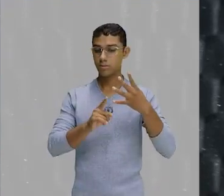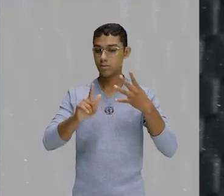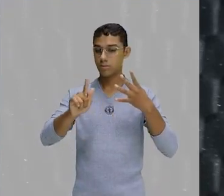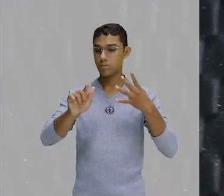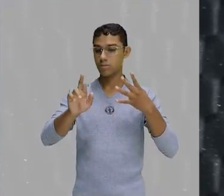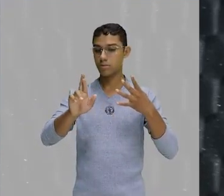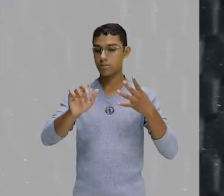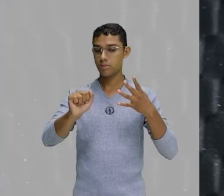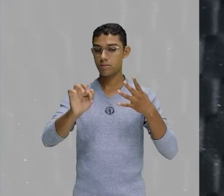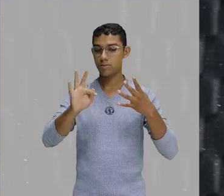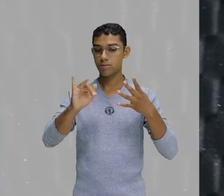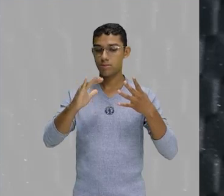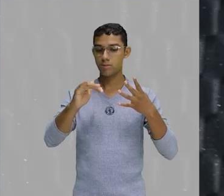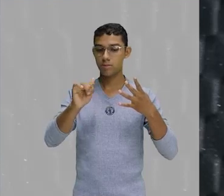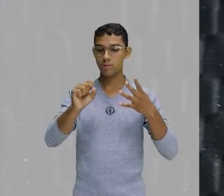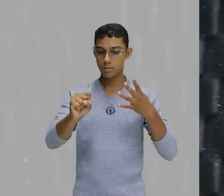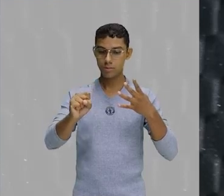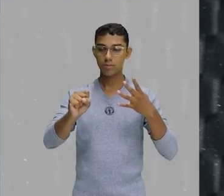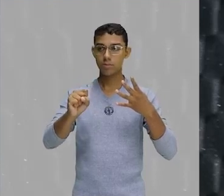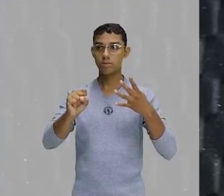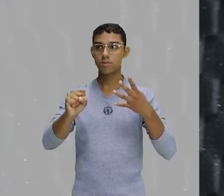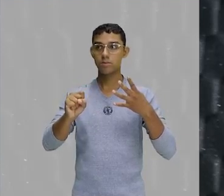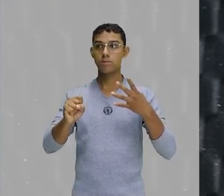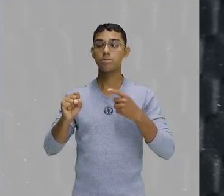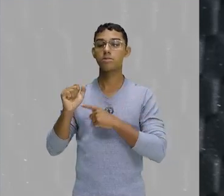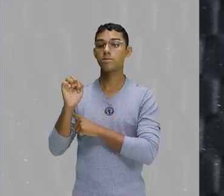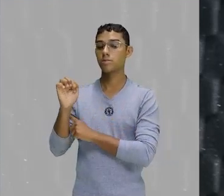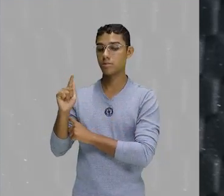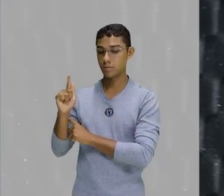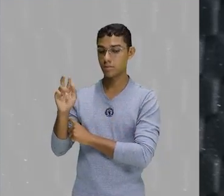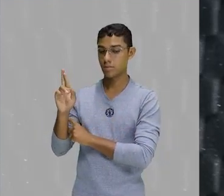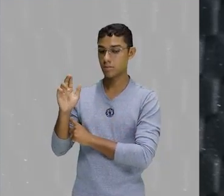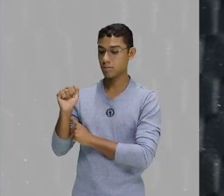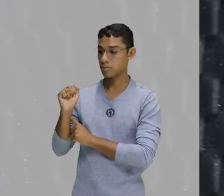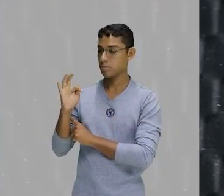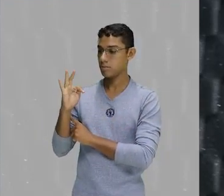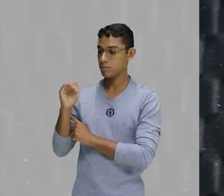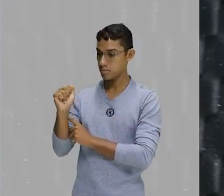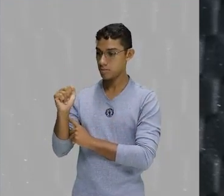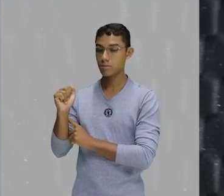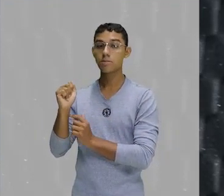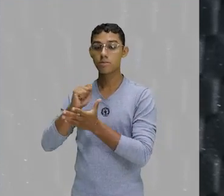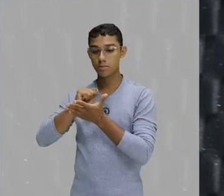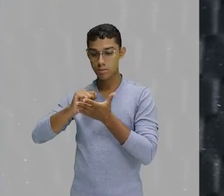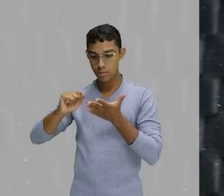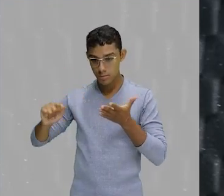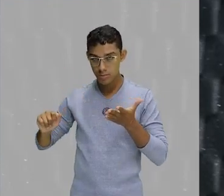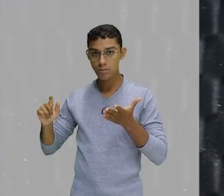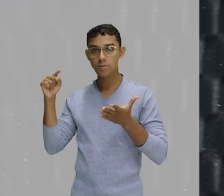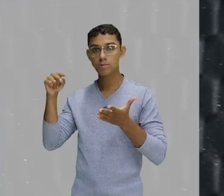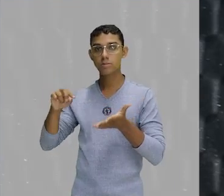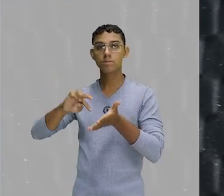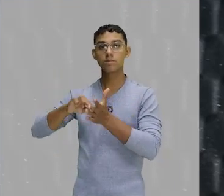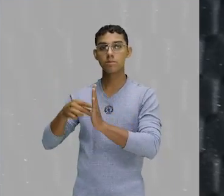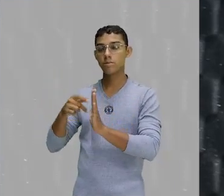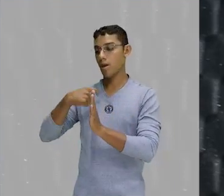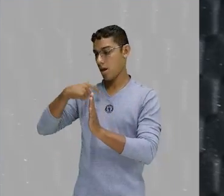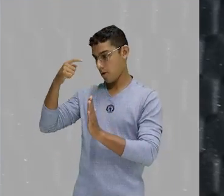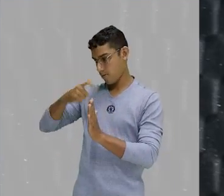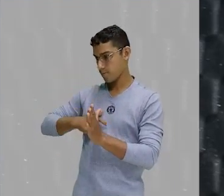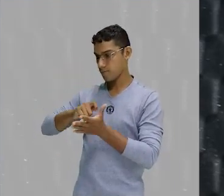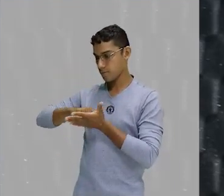Heterográficas, gráficas vem de grafia significa escrita, escrever. Então, eu vou